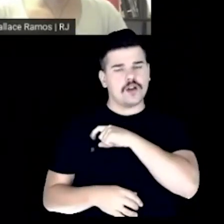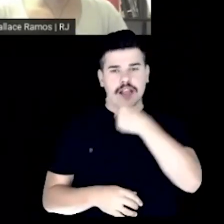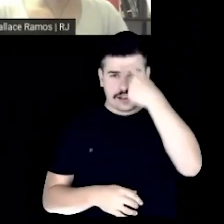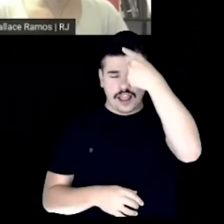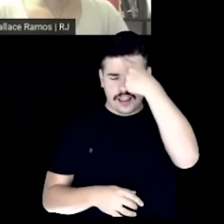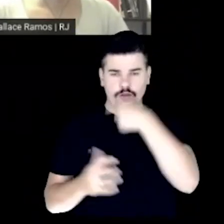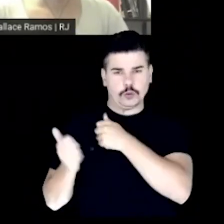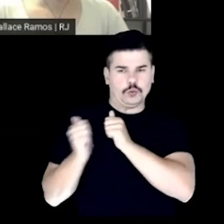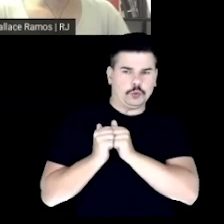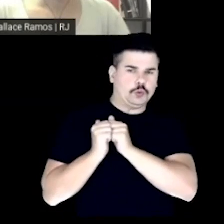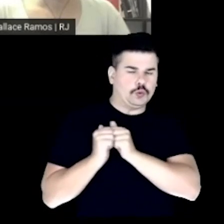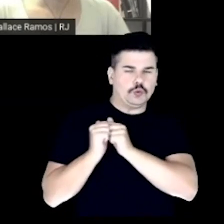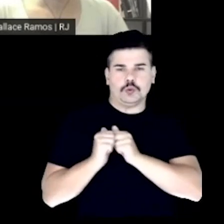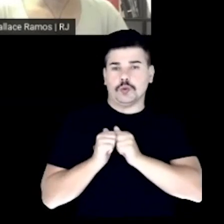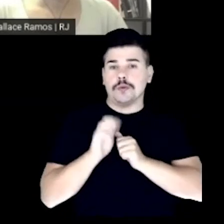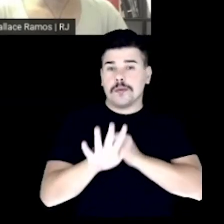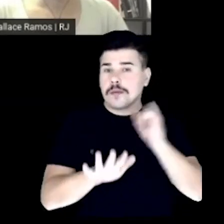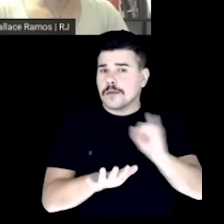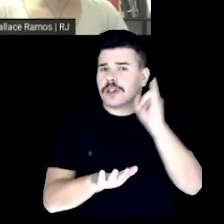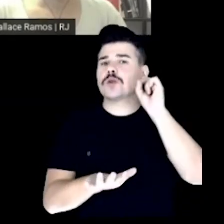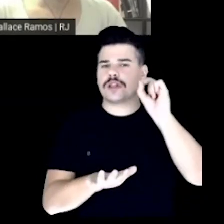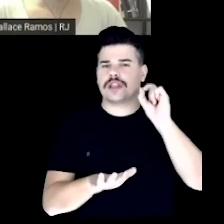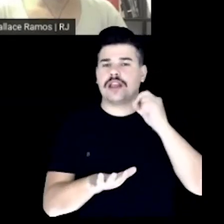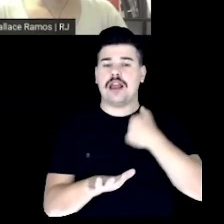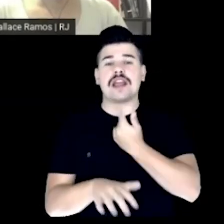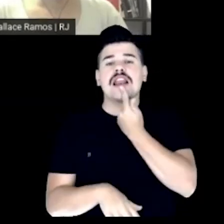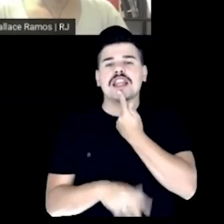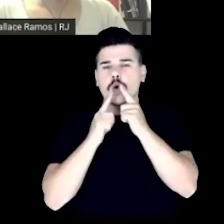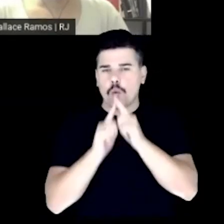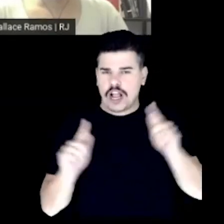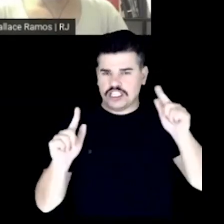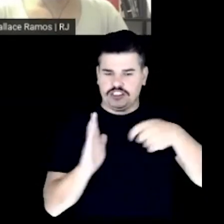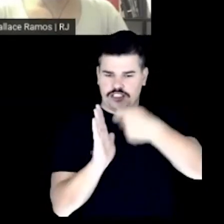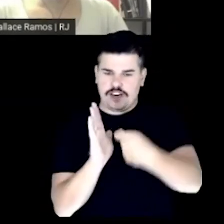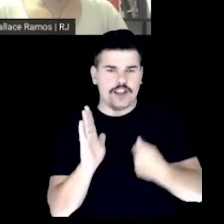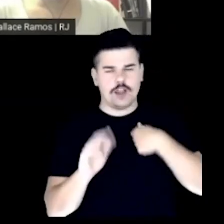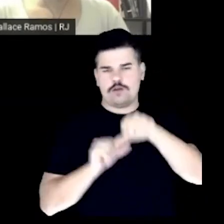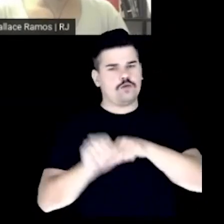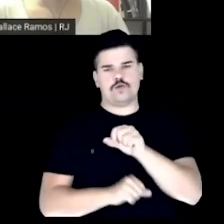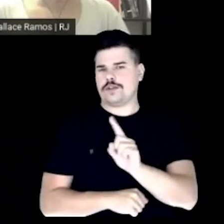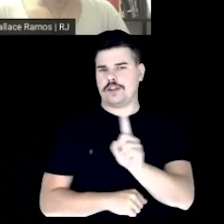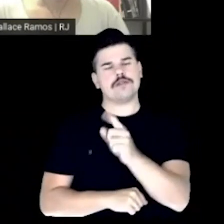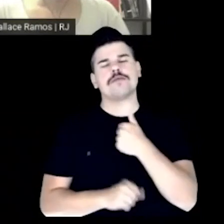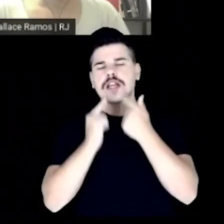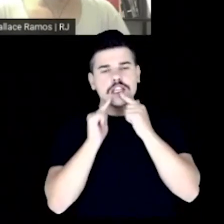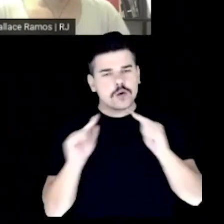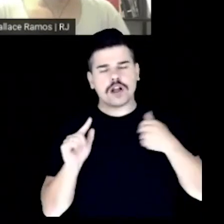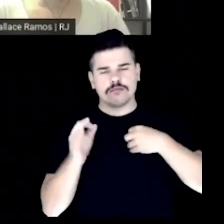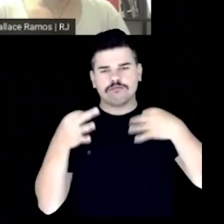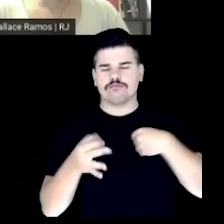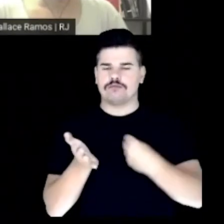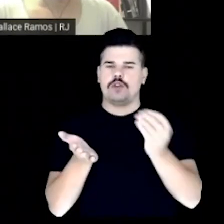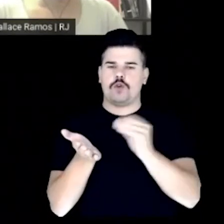muito. E eu fui, e o mais importante assim, é que eu não mudei a minha linguagem, sabe? Não